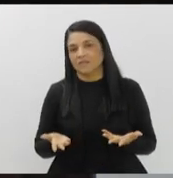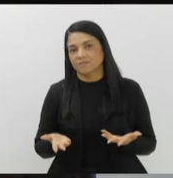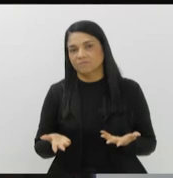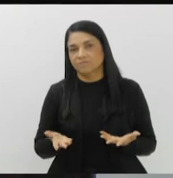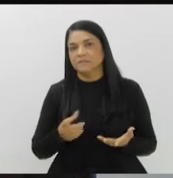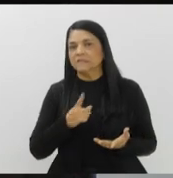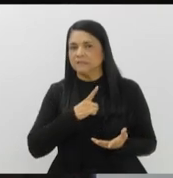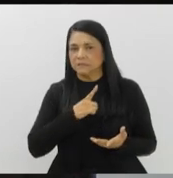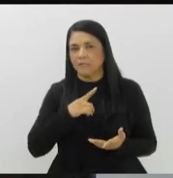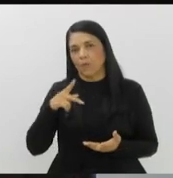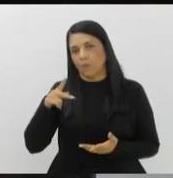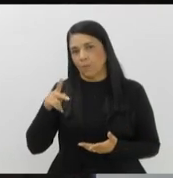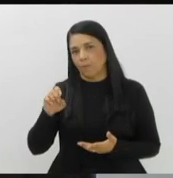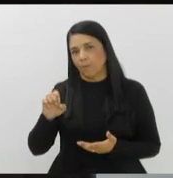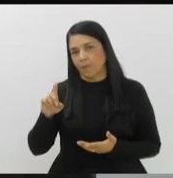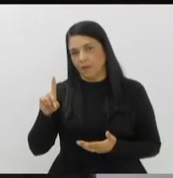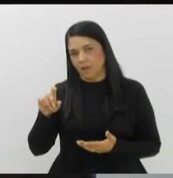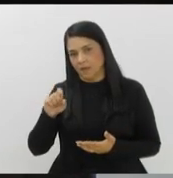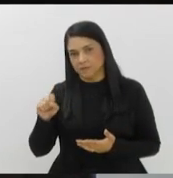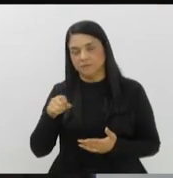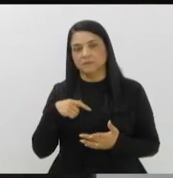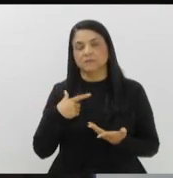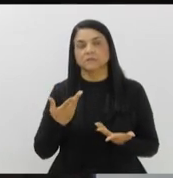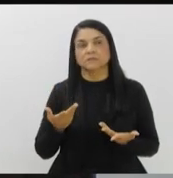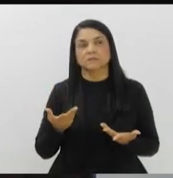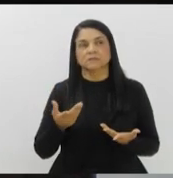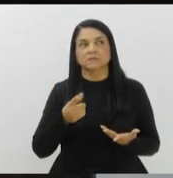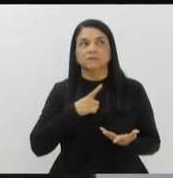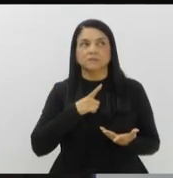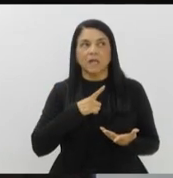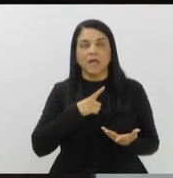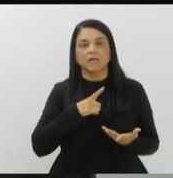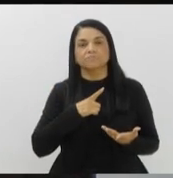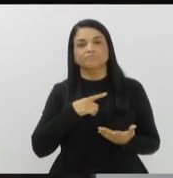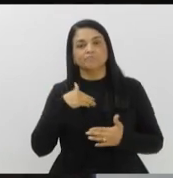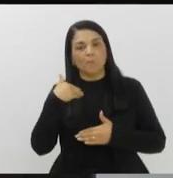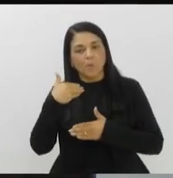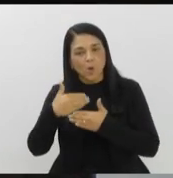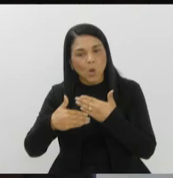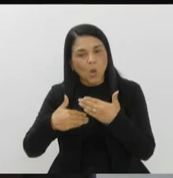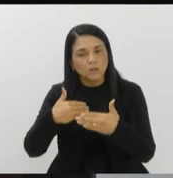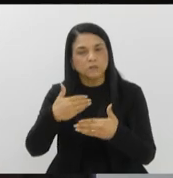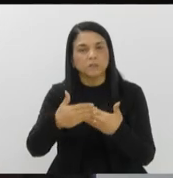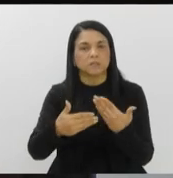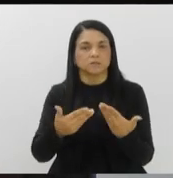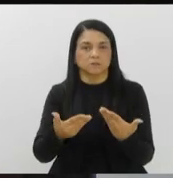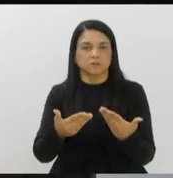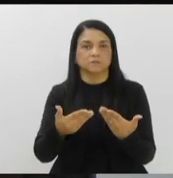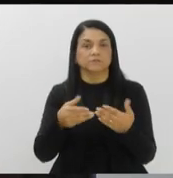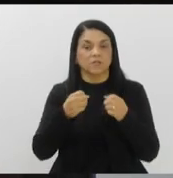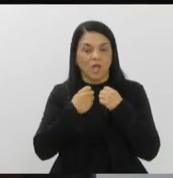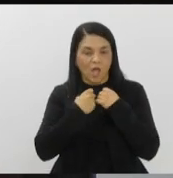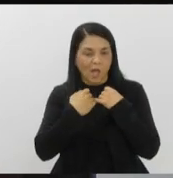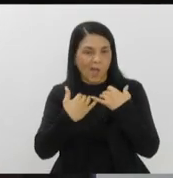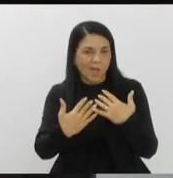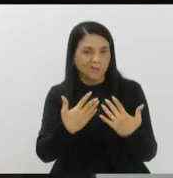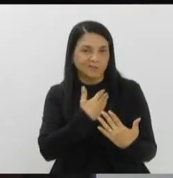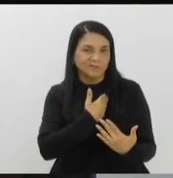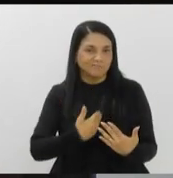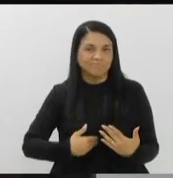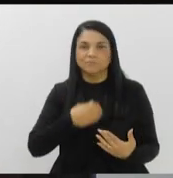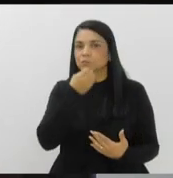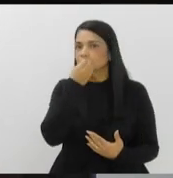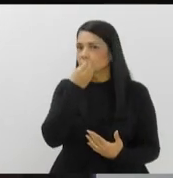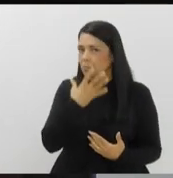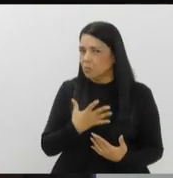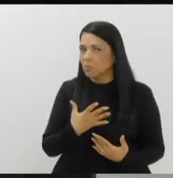tem o PEDES, a gente está ainda no meio desse processo, e essa audiência, ela, na verdade, está sendo muito boa,